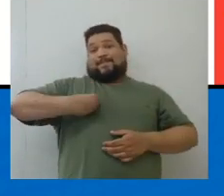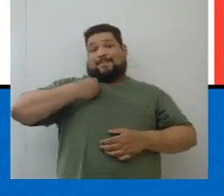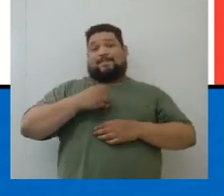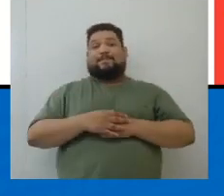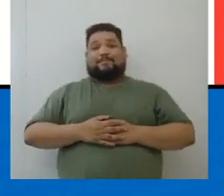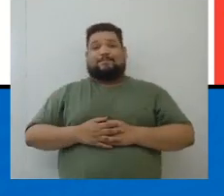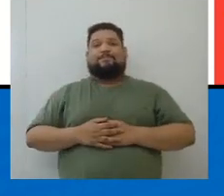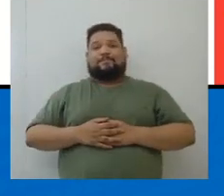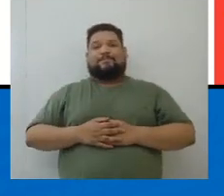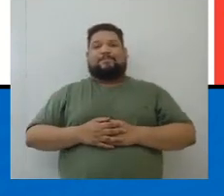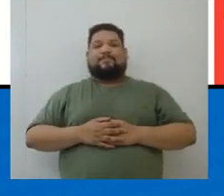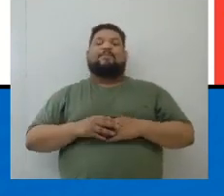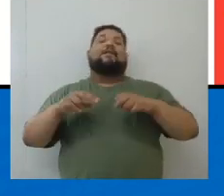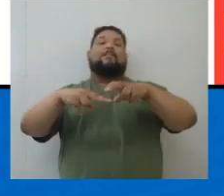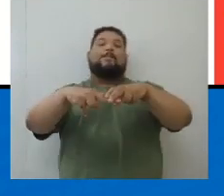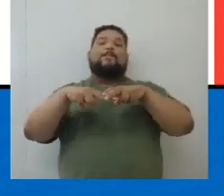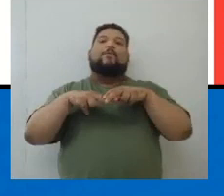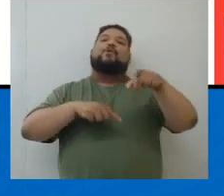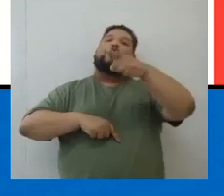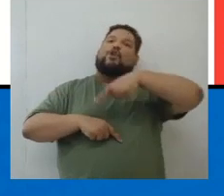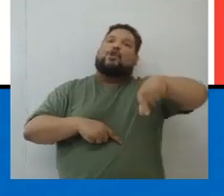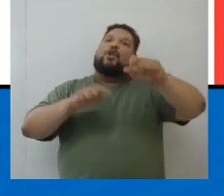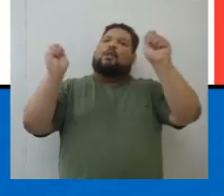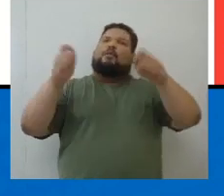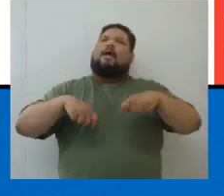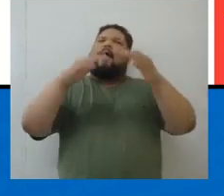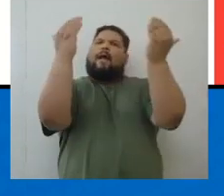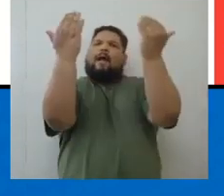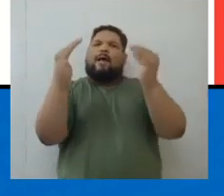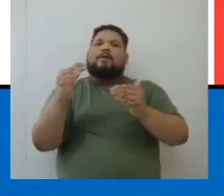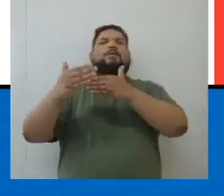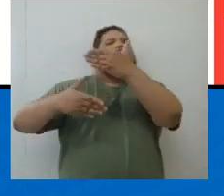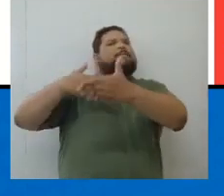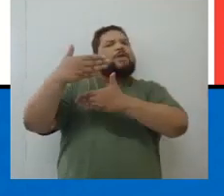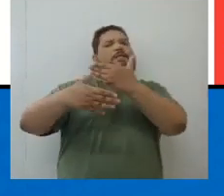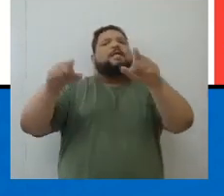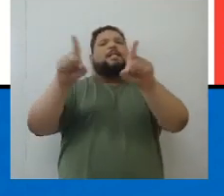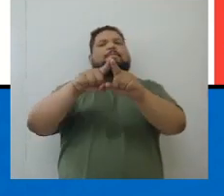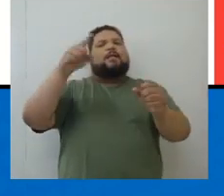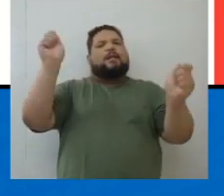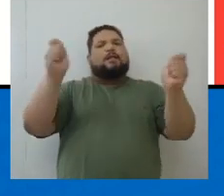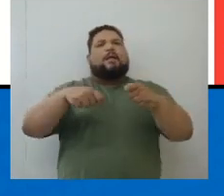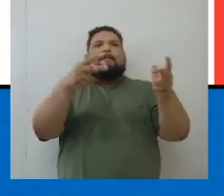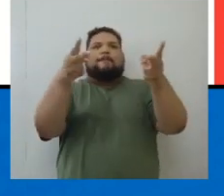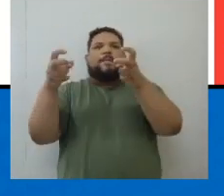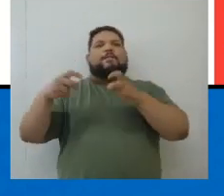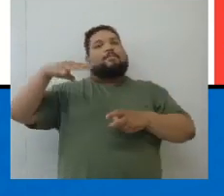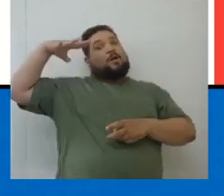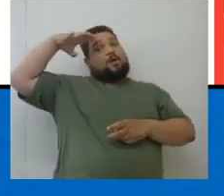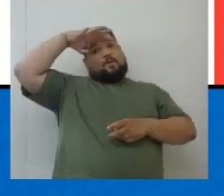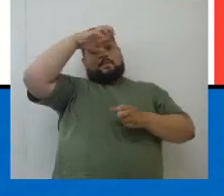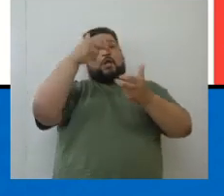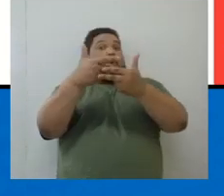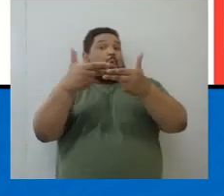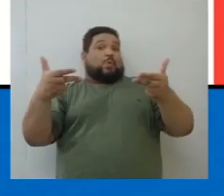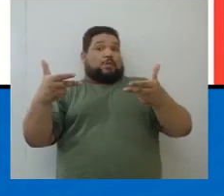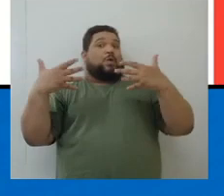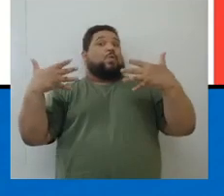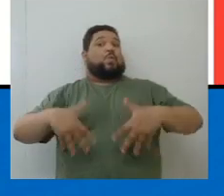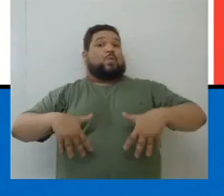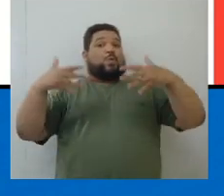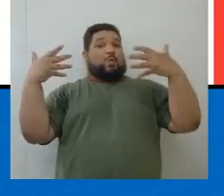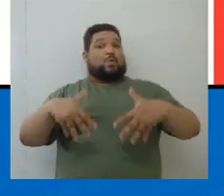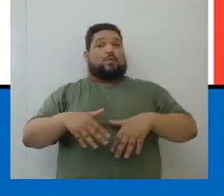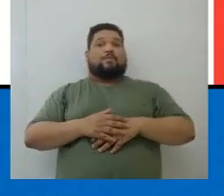tá? Então, daí a gente consegue analisar esse processo e a formação dessa complexidade. Então, primeiro a